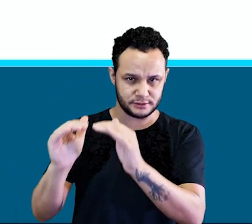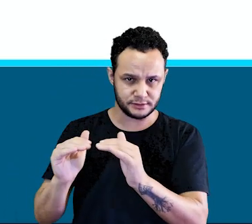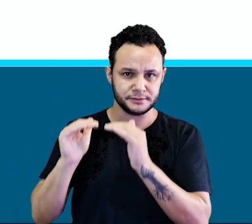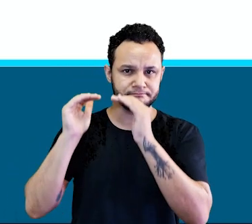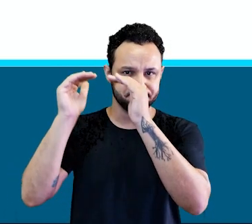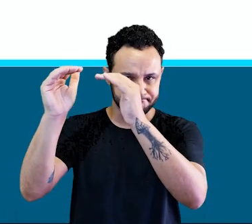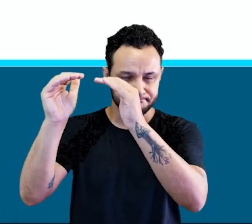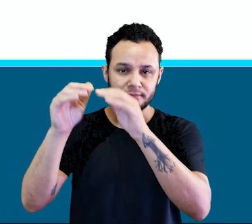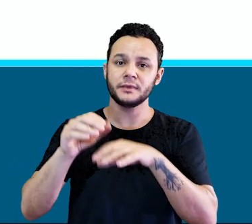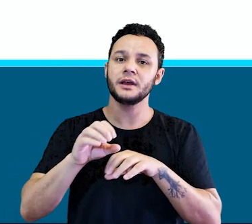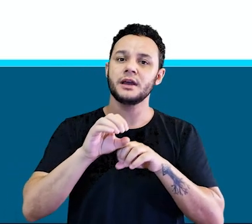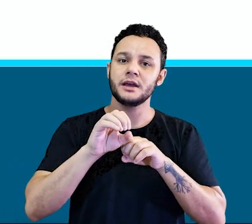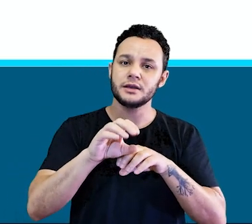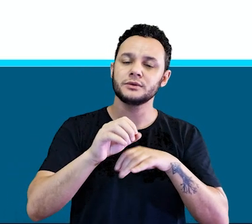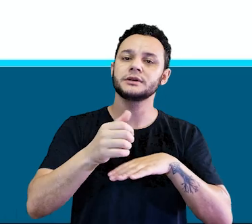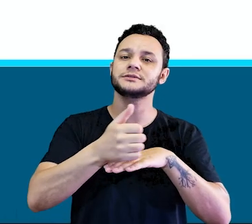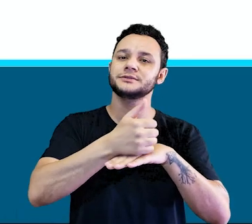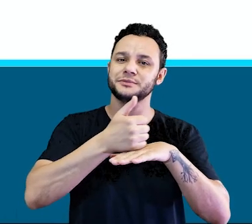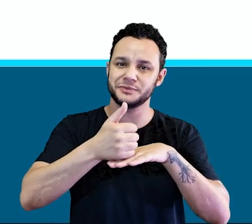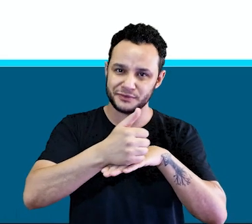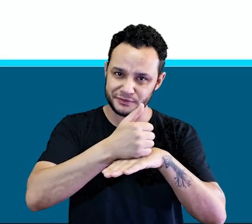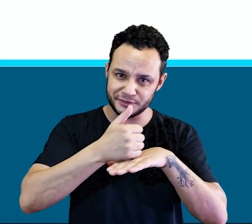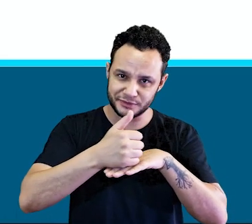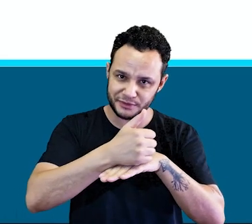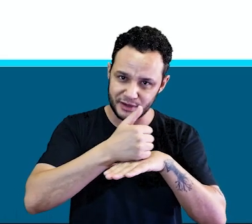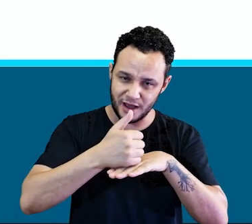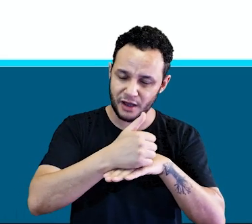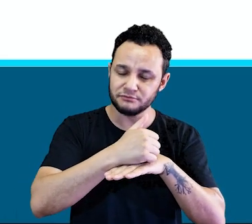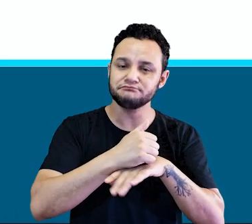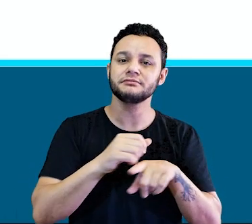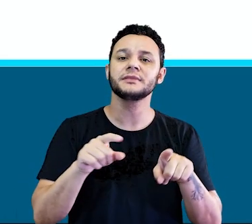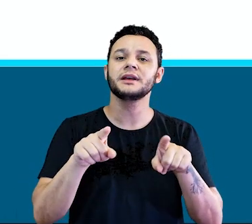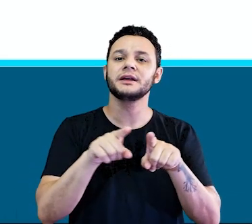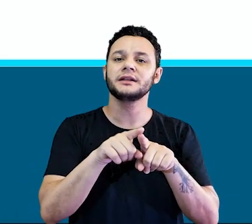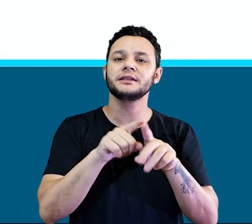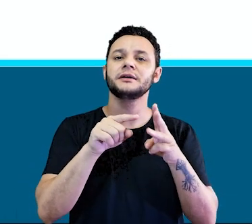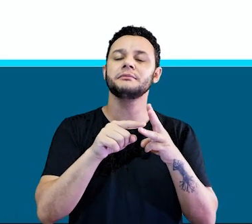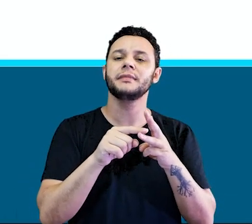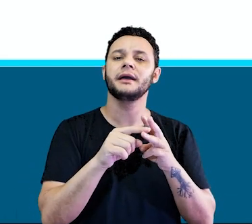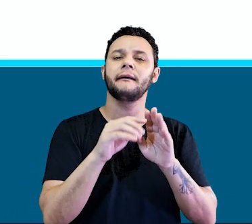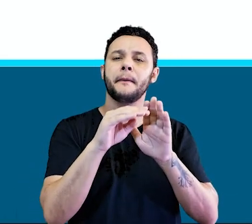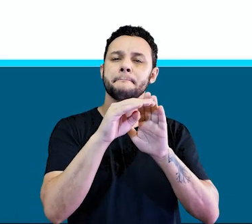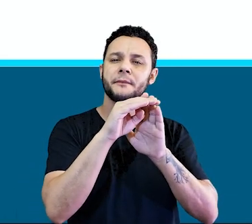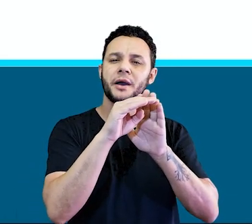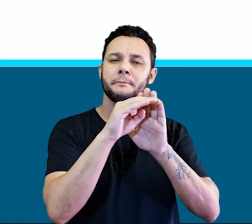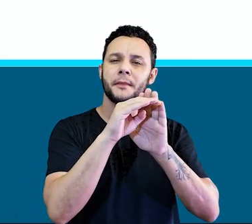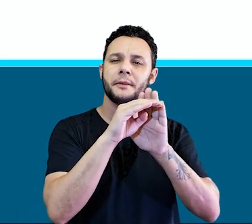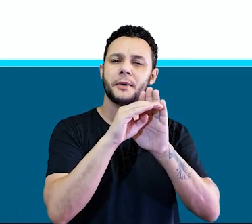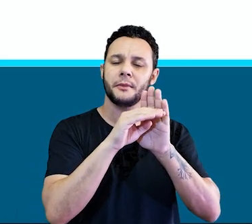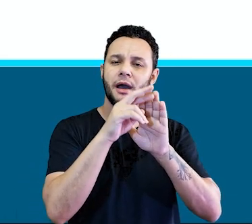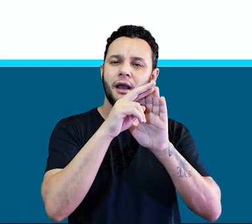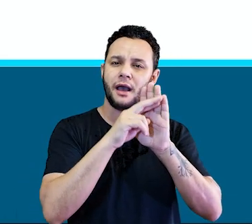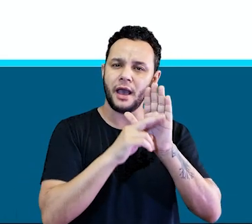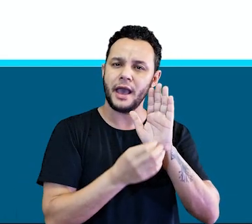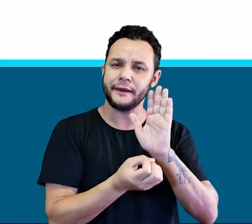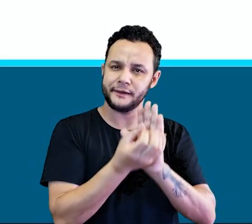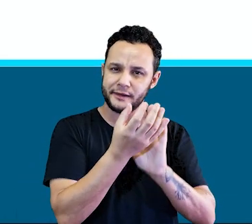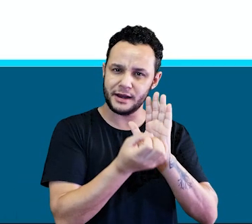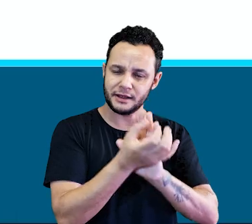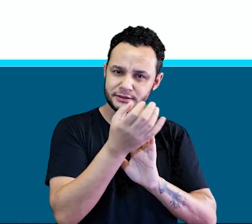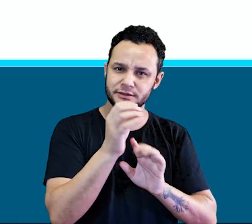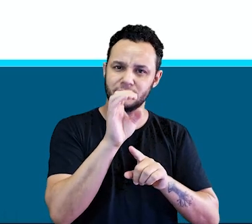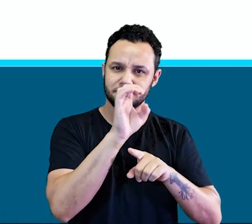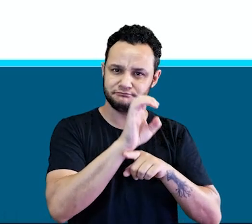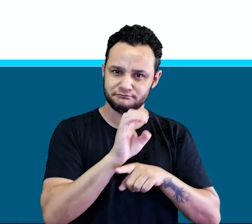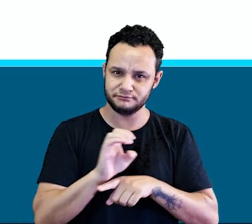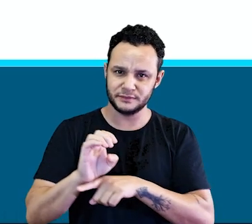superior, na educação profissional e também na criação de regras para a atuação dos estados e municípios,